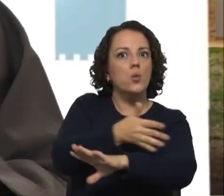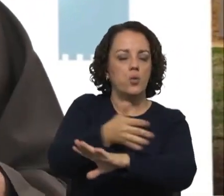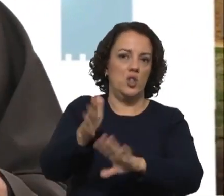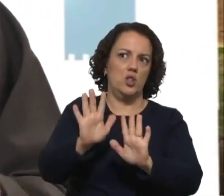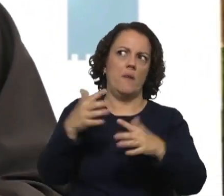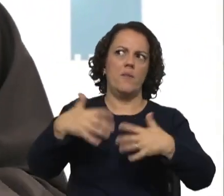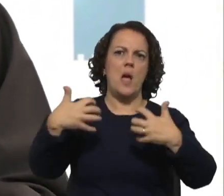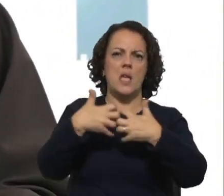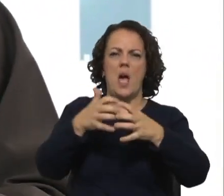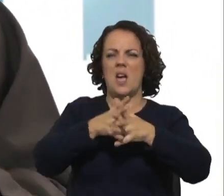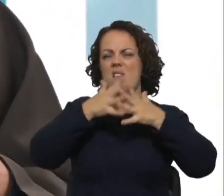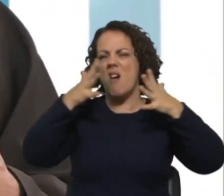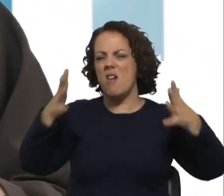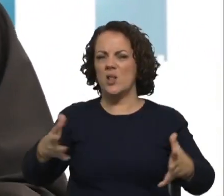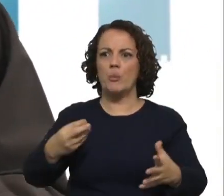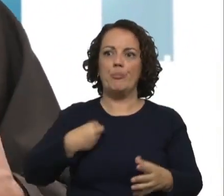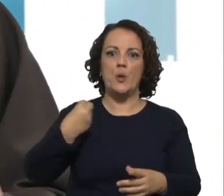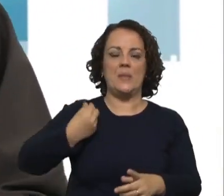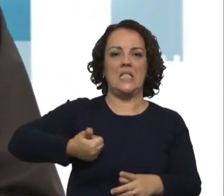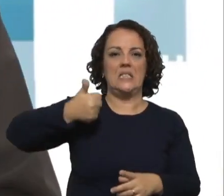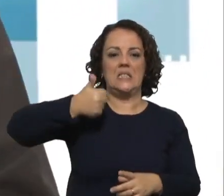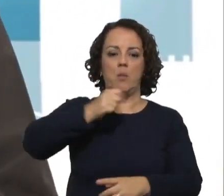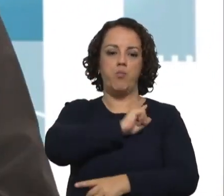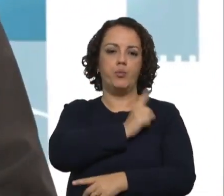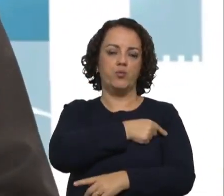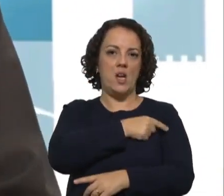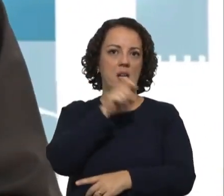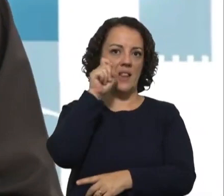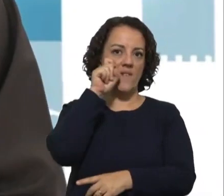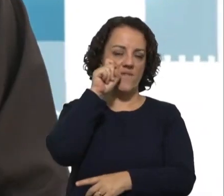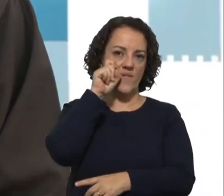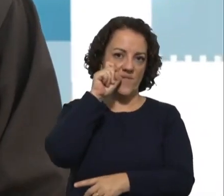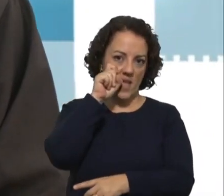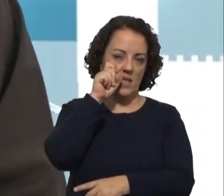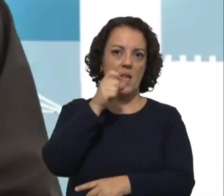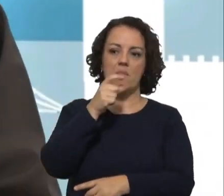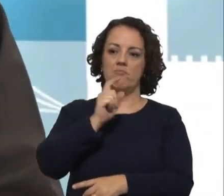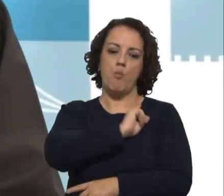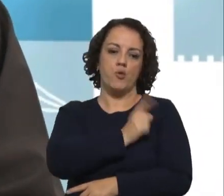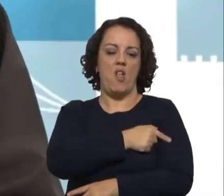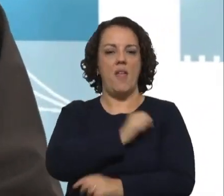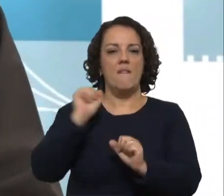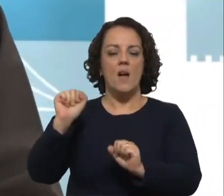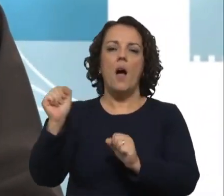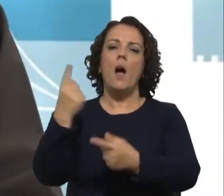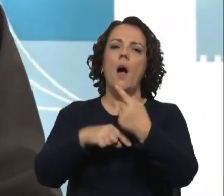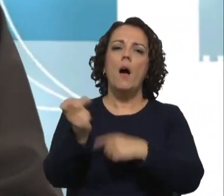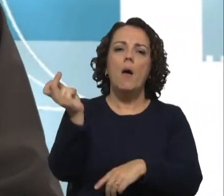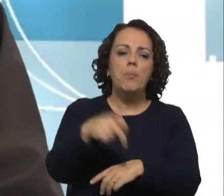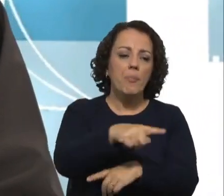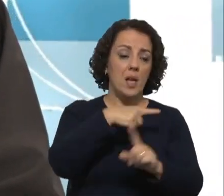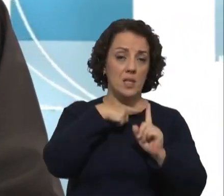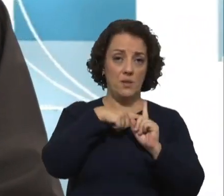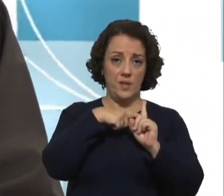demasiado opulenta, demasiado preocupada em defender o seu poder e as suas posses, digamos, São Francisco tem este gesto, como quem